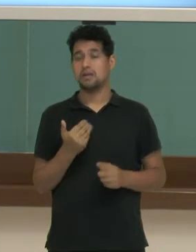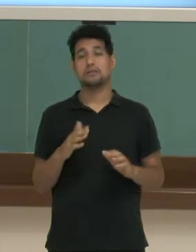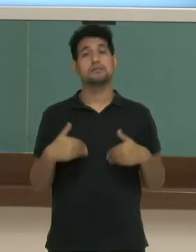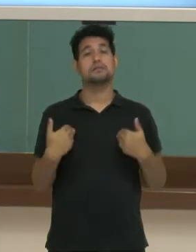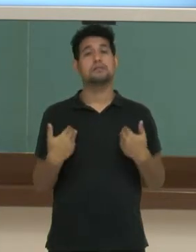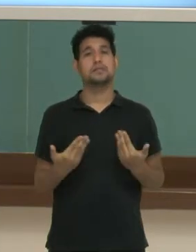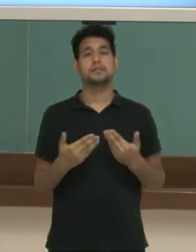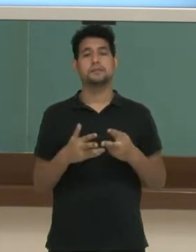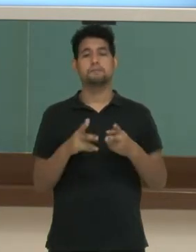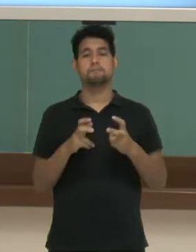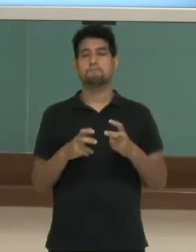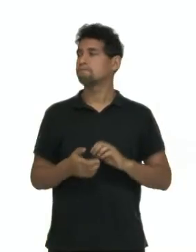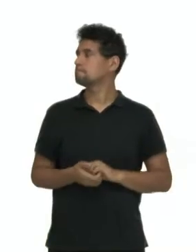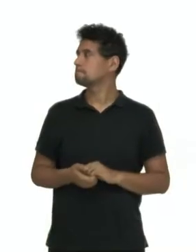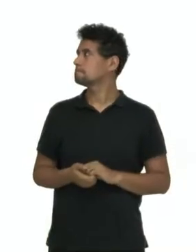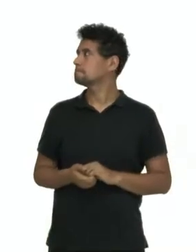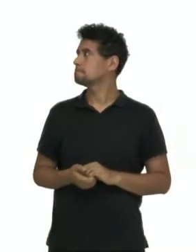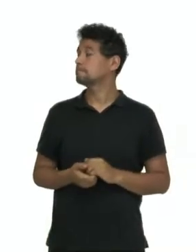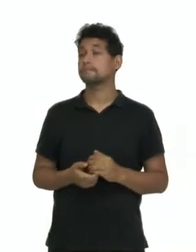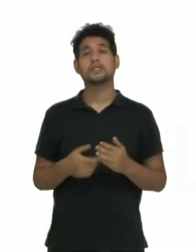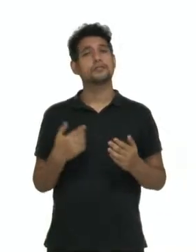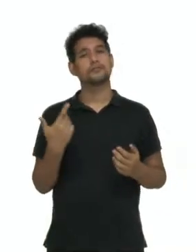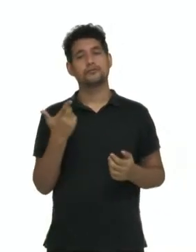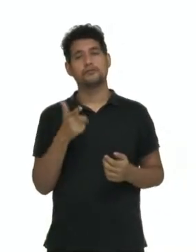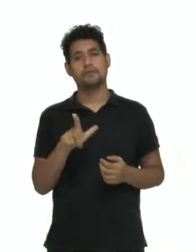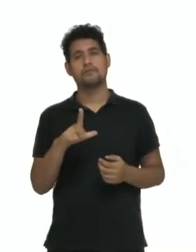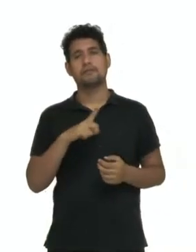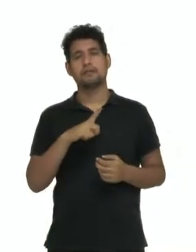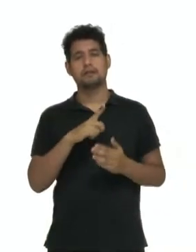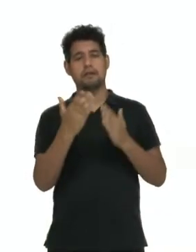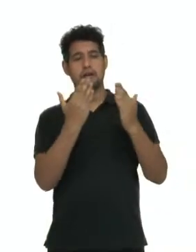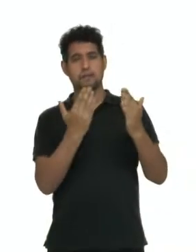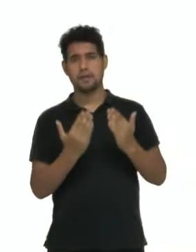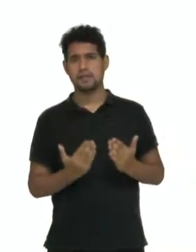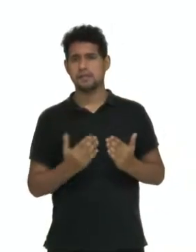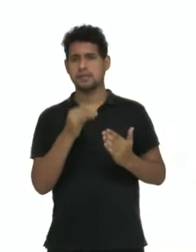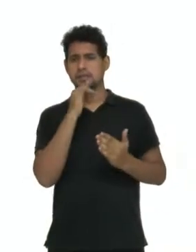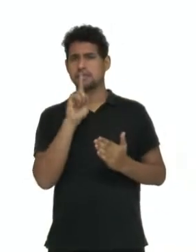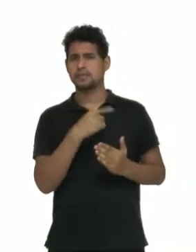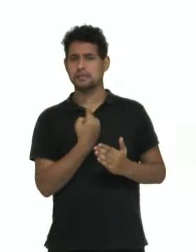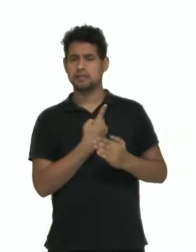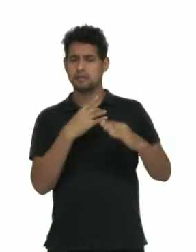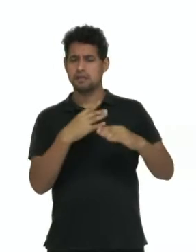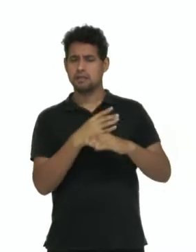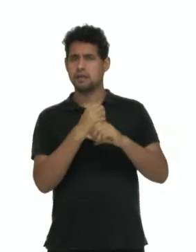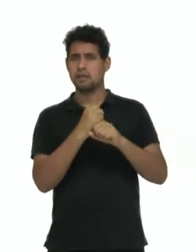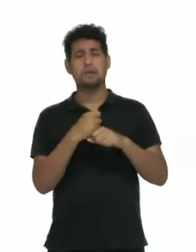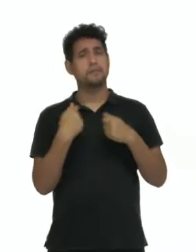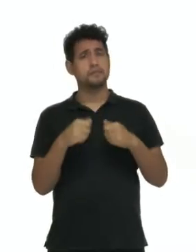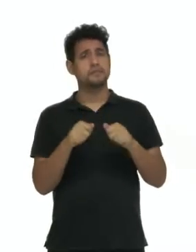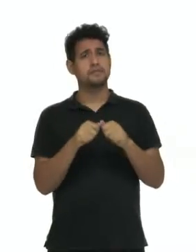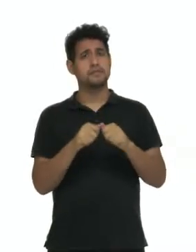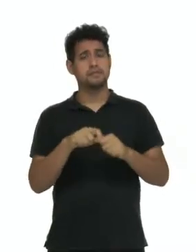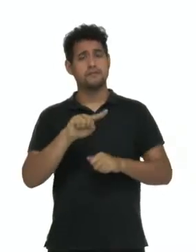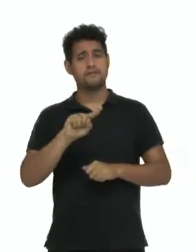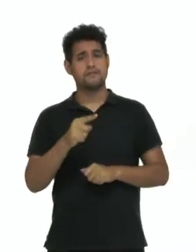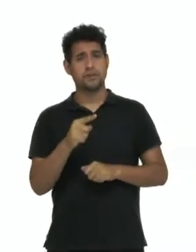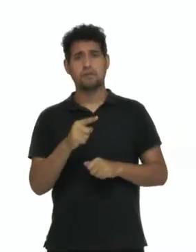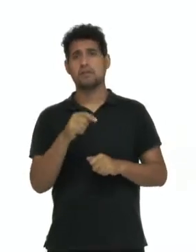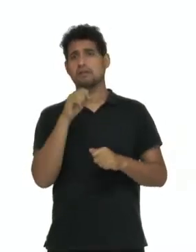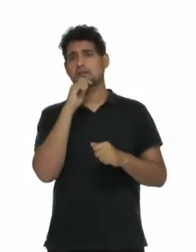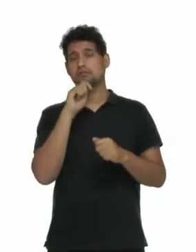Então, olha aqui comigo isso. Novamente temos essa comparação. Se a gente for somar, então tem que fazer lá, vírgula embaixo